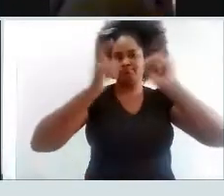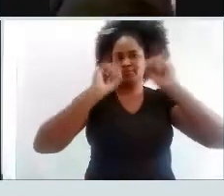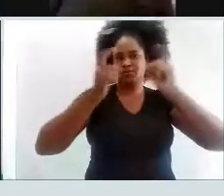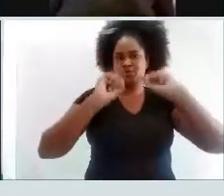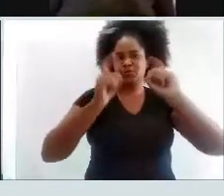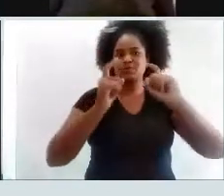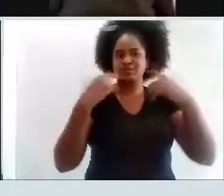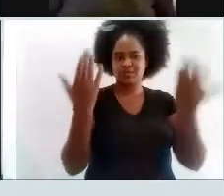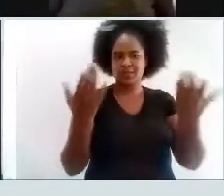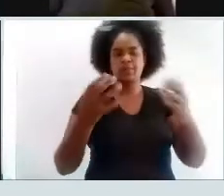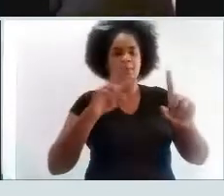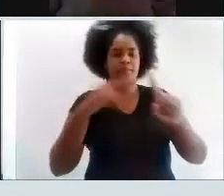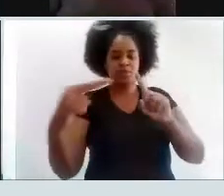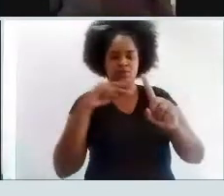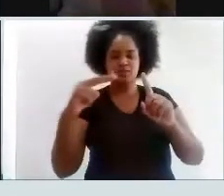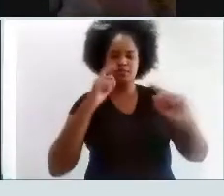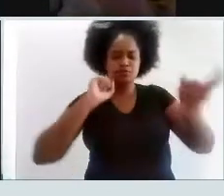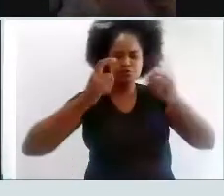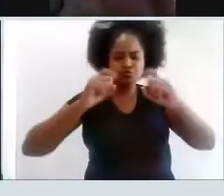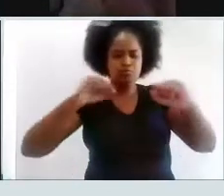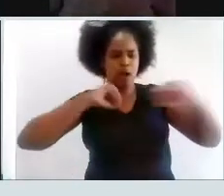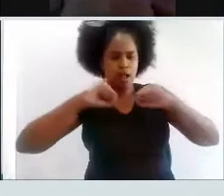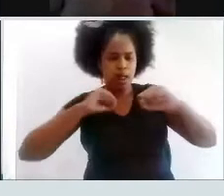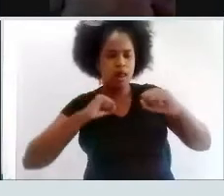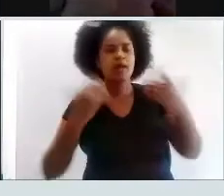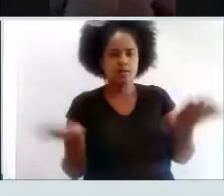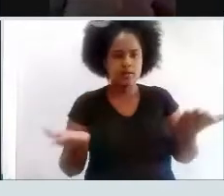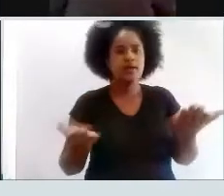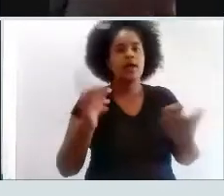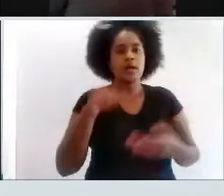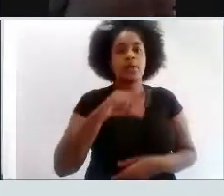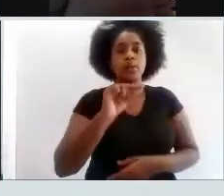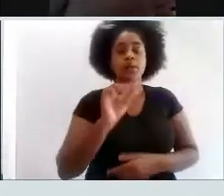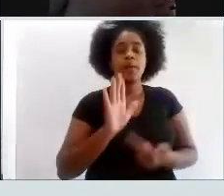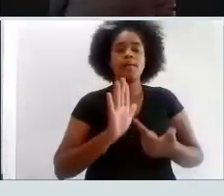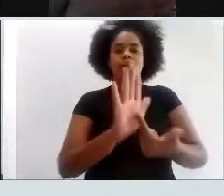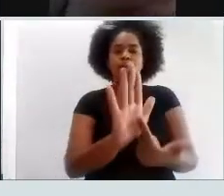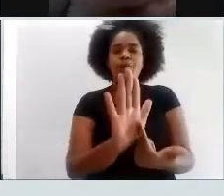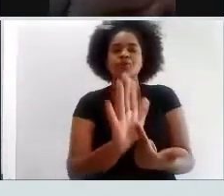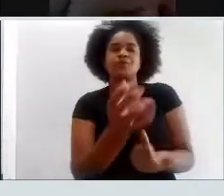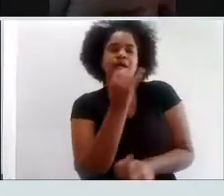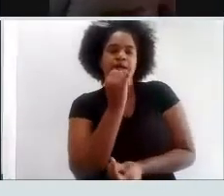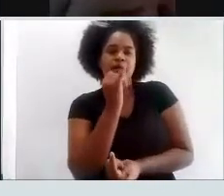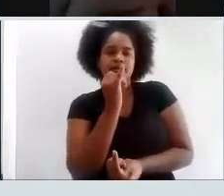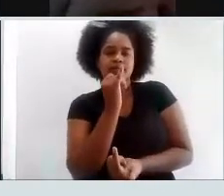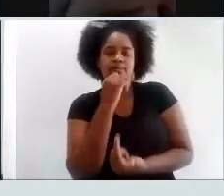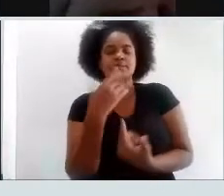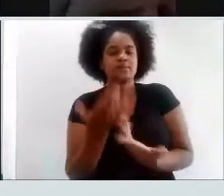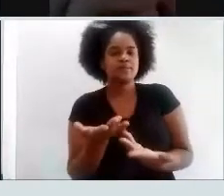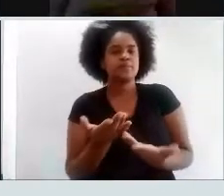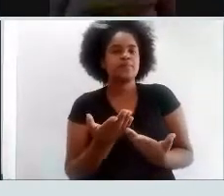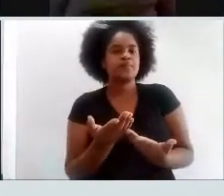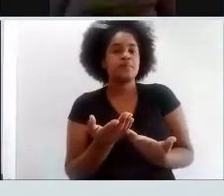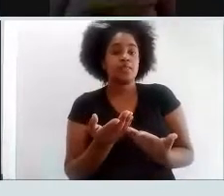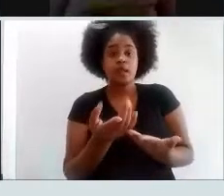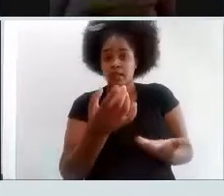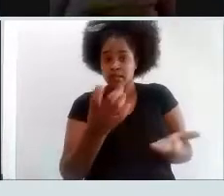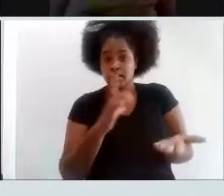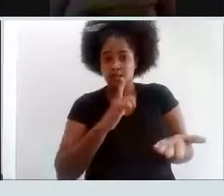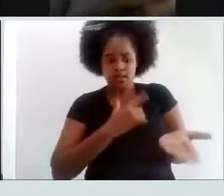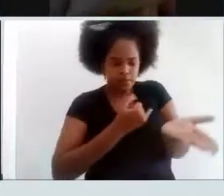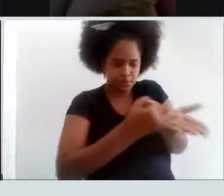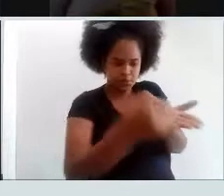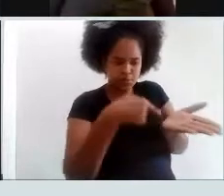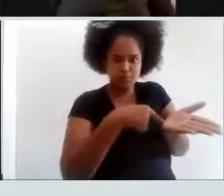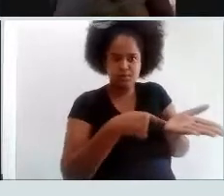Então, aquele ponto de vista que a gente deu uma apresentadinha na introdução, a gente vai começar a se aprofundar no desenvolvimento 1